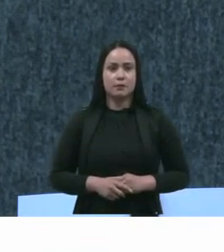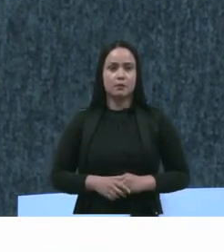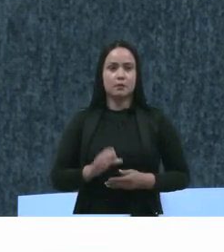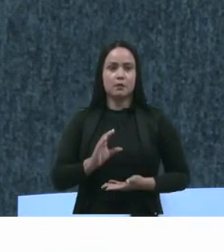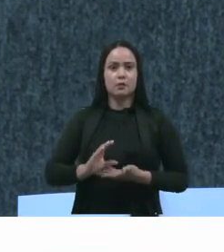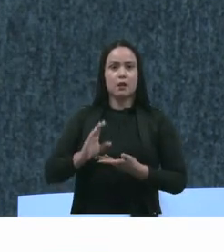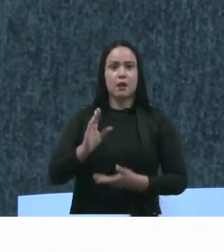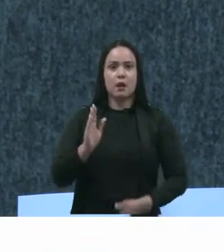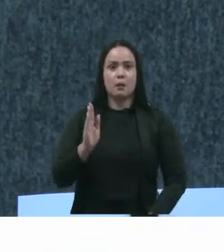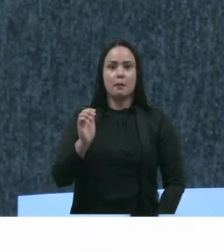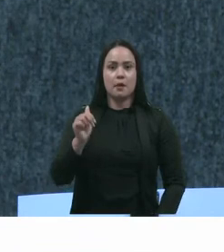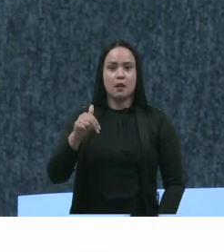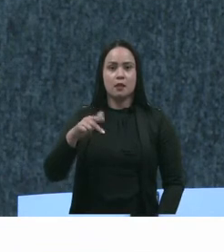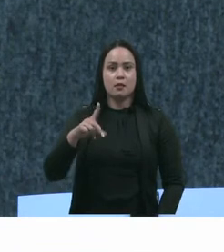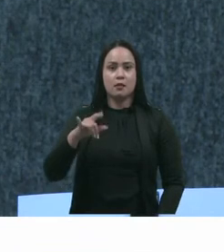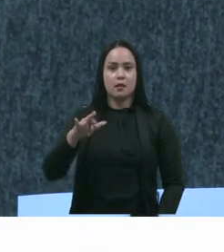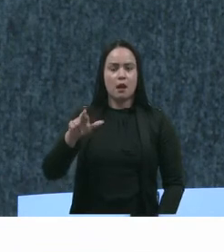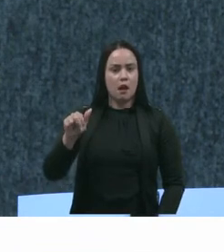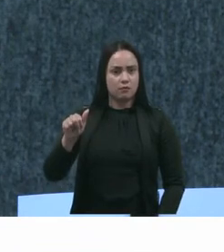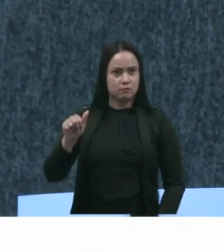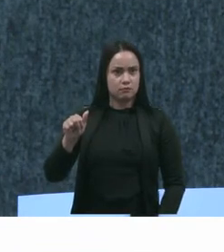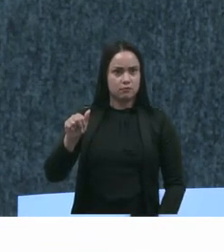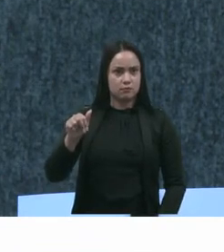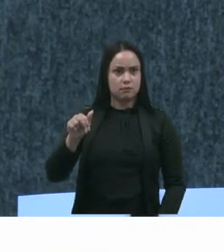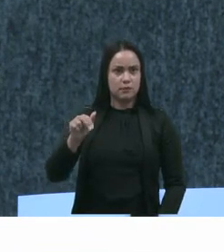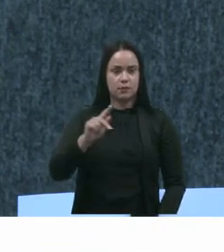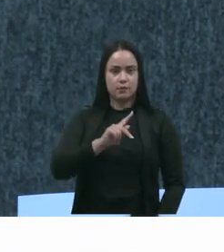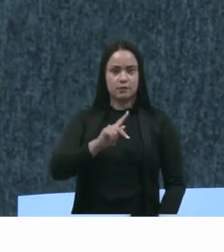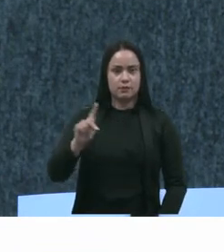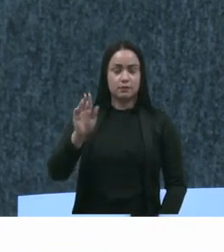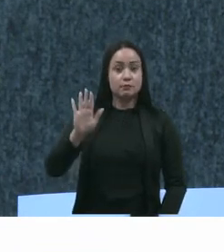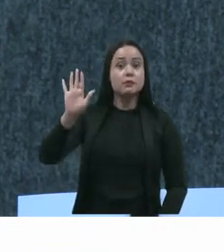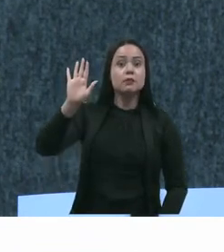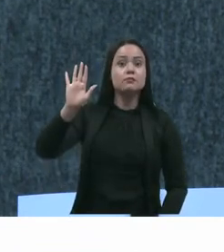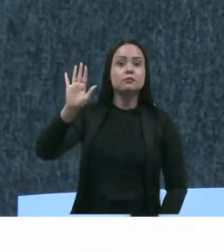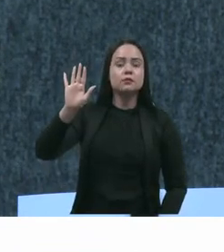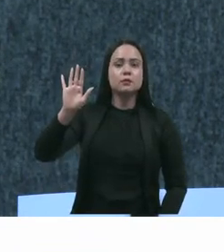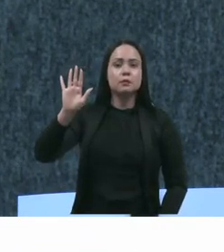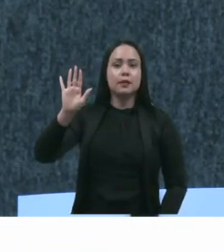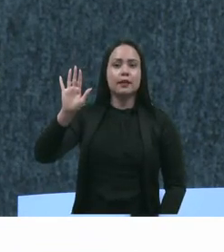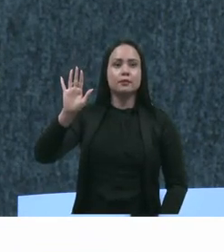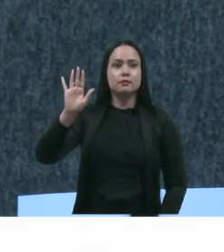Conselheiro Bandeira de Melo Filho. Presidente. Quem?